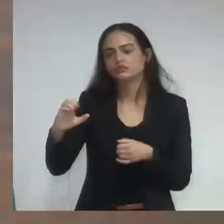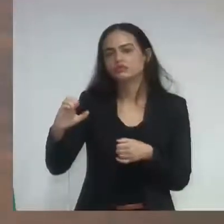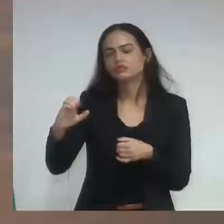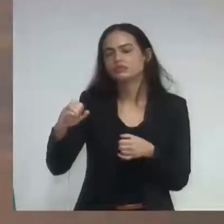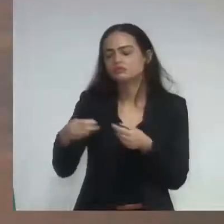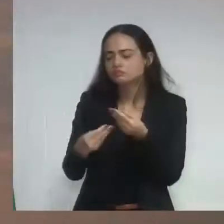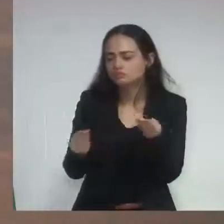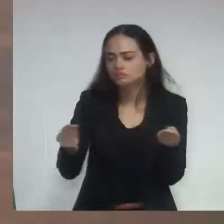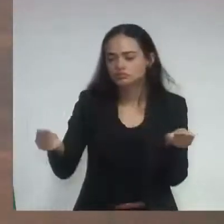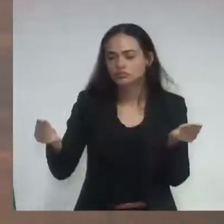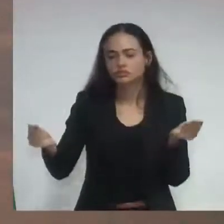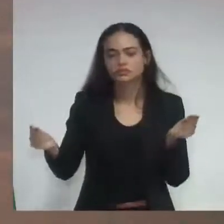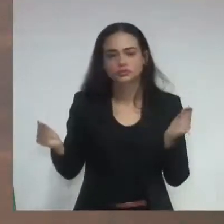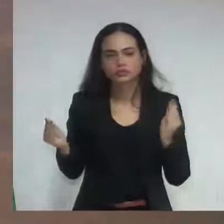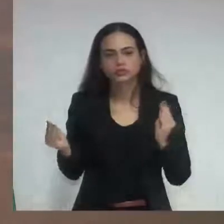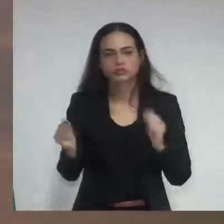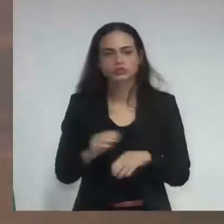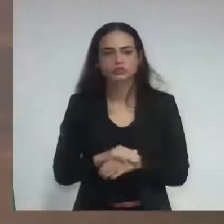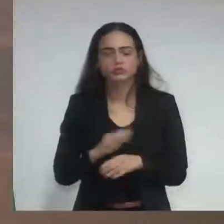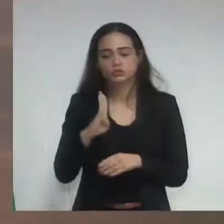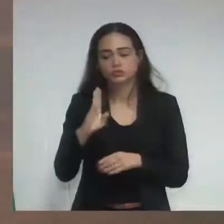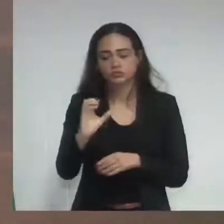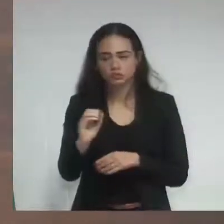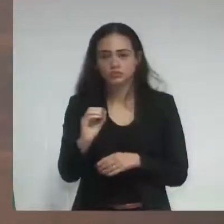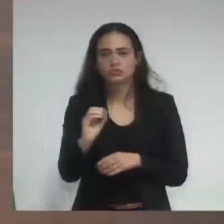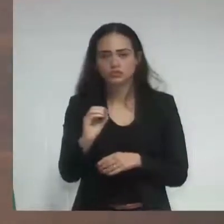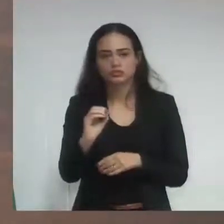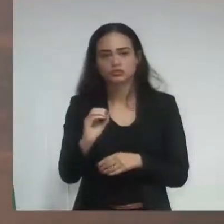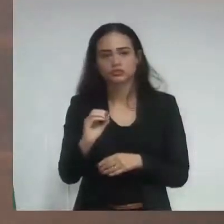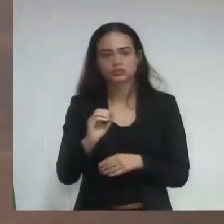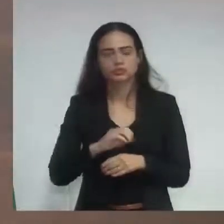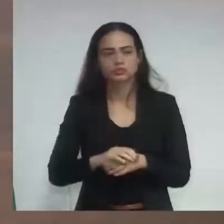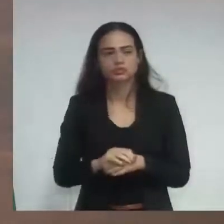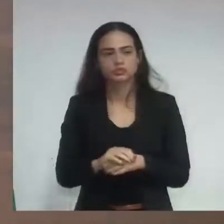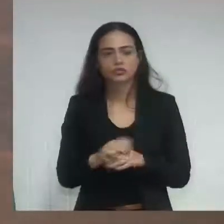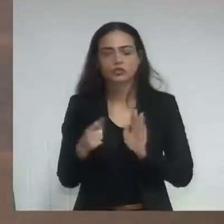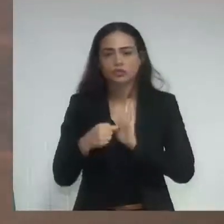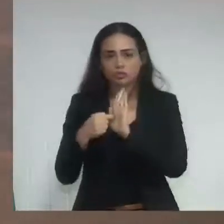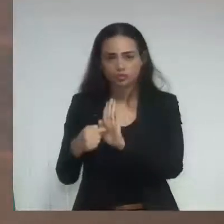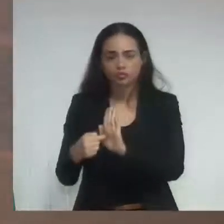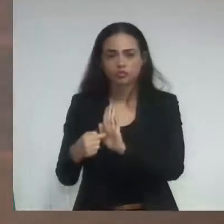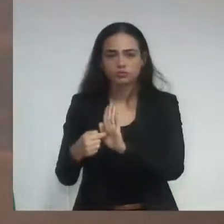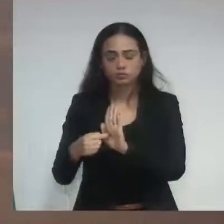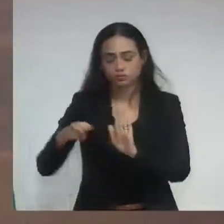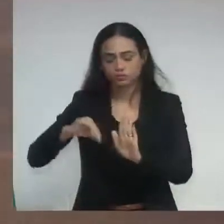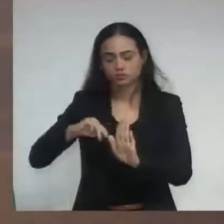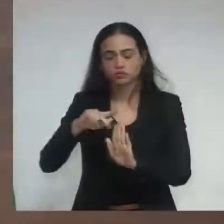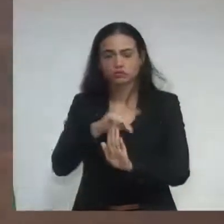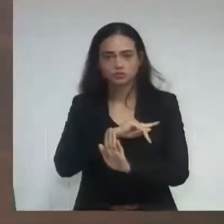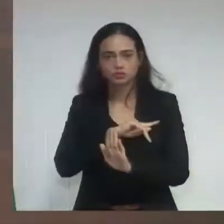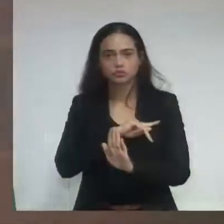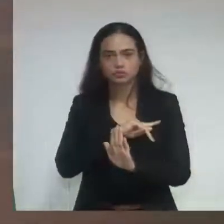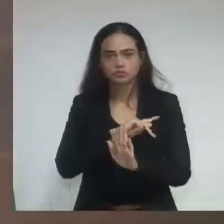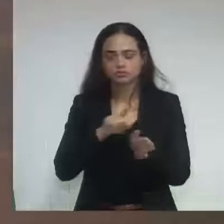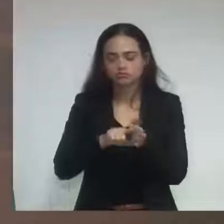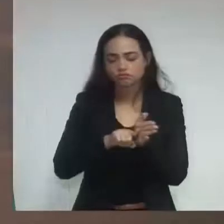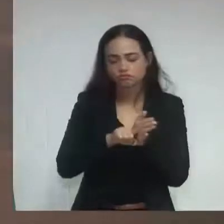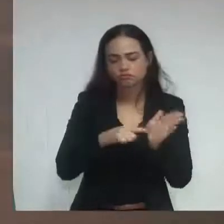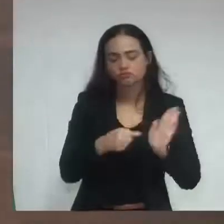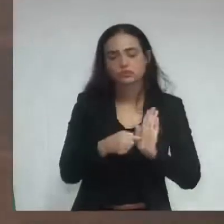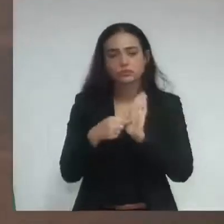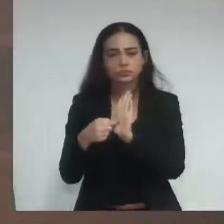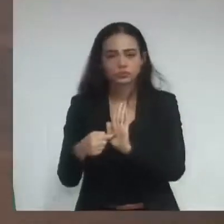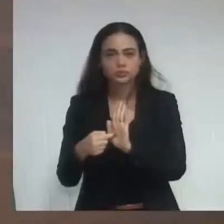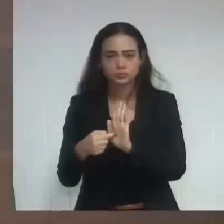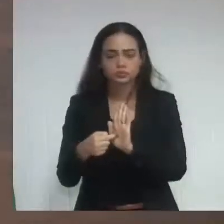no boletim, no balanço, né, no parecer do Ministério Público de Contas,